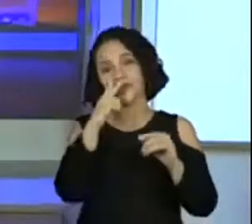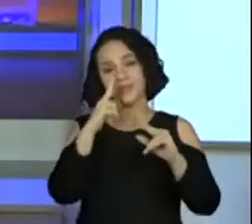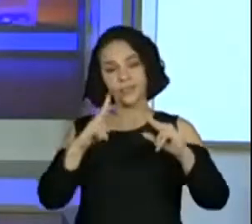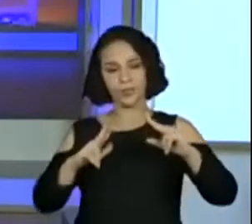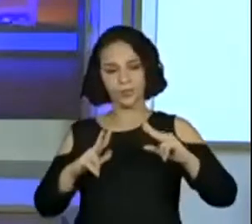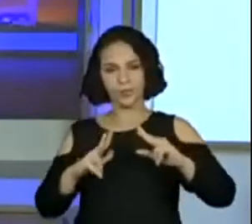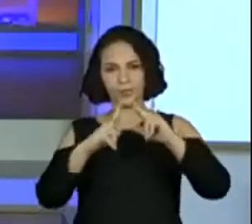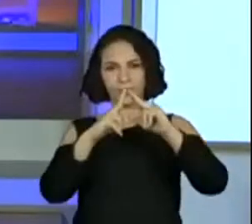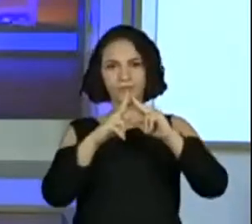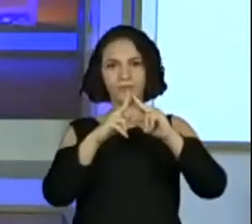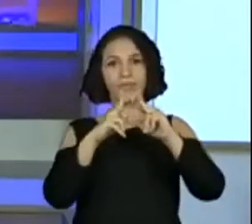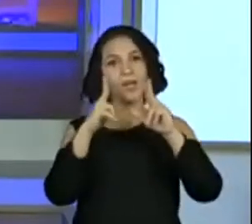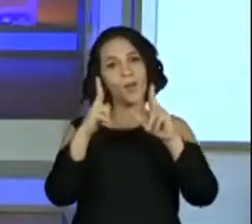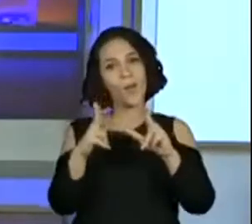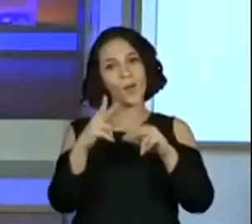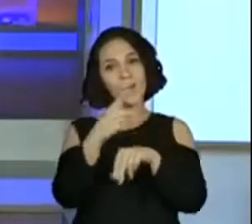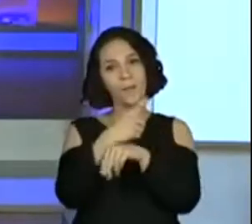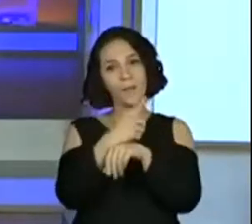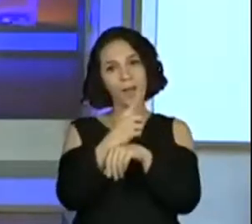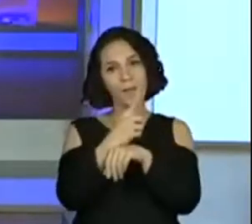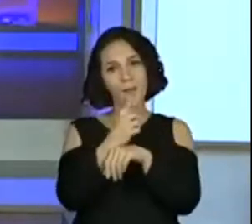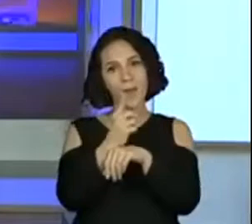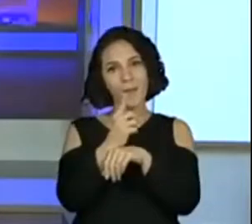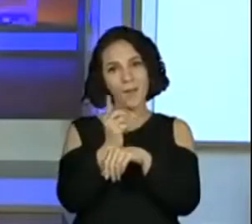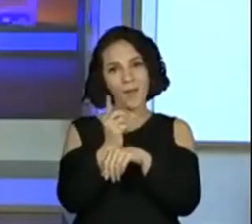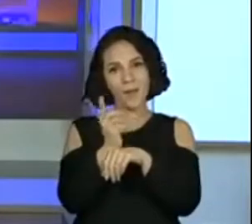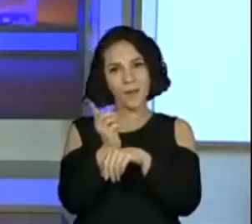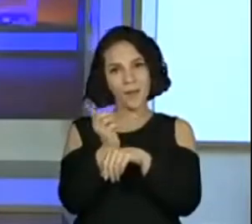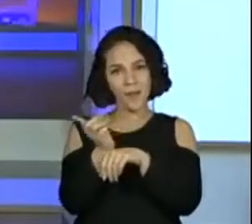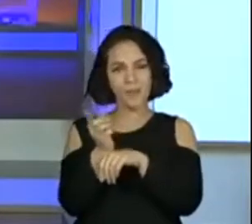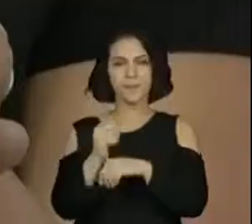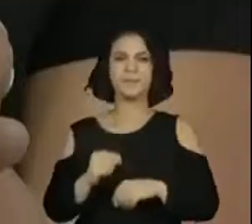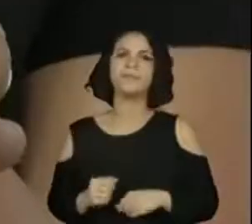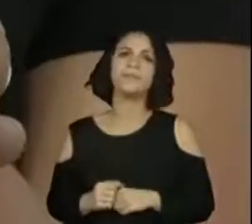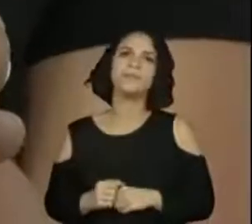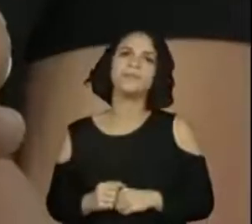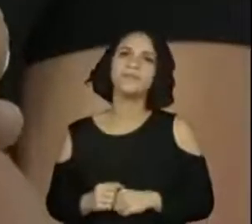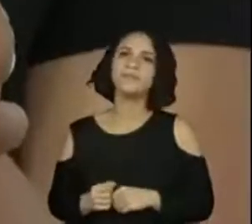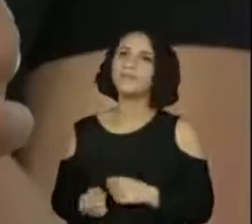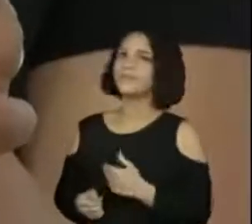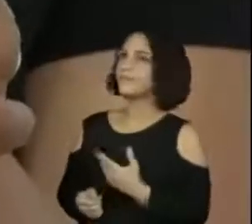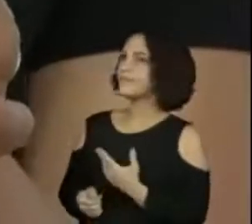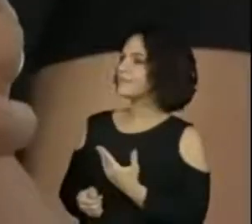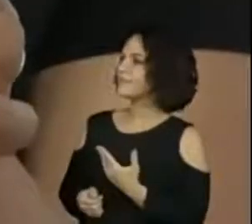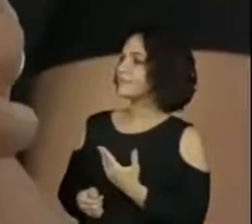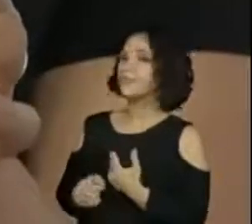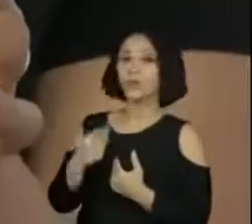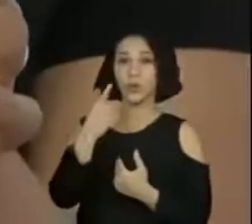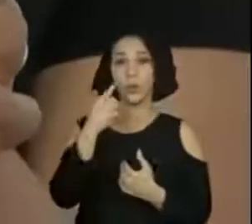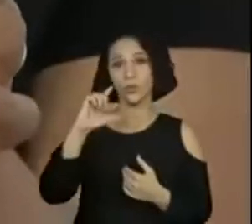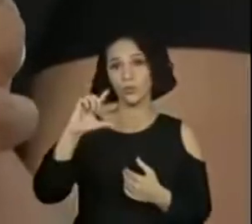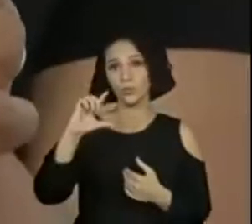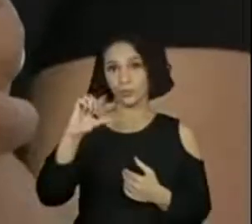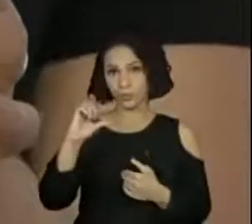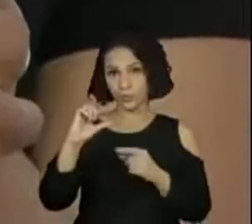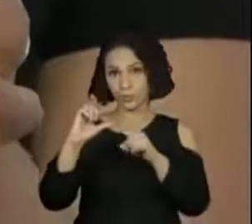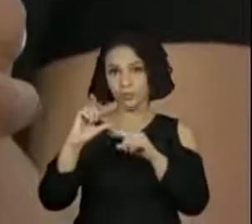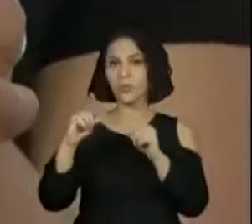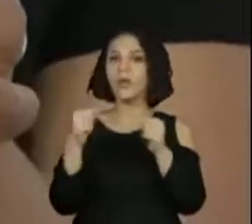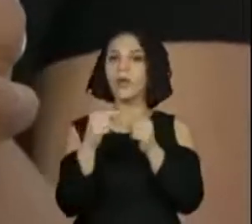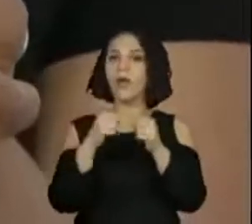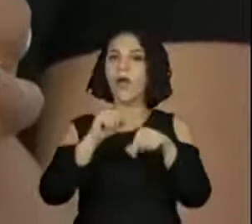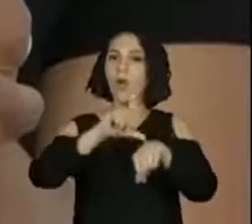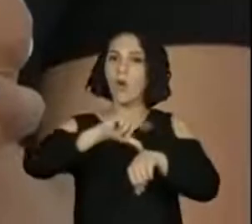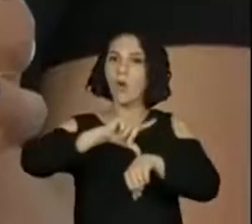fossem dois ponteiros, ó. Tá? Um menor para a hora